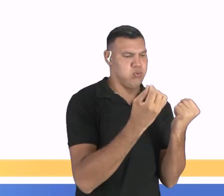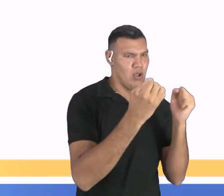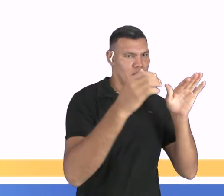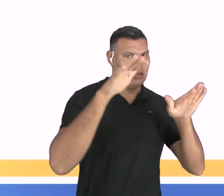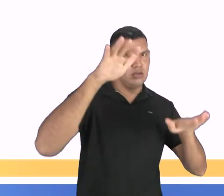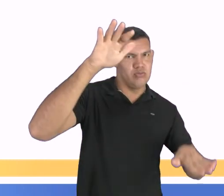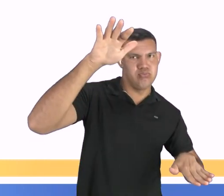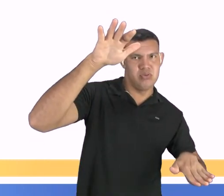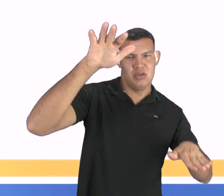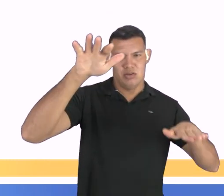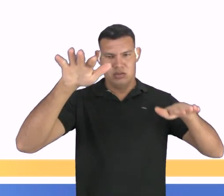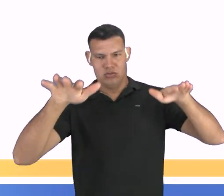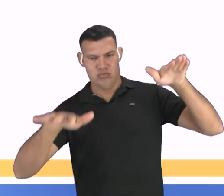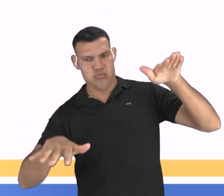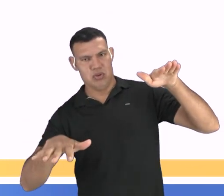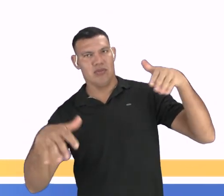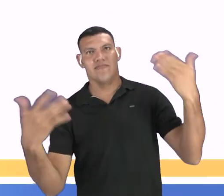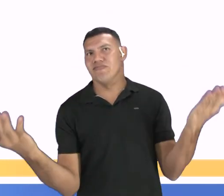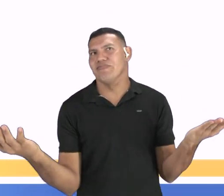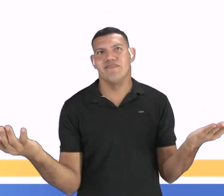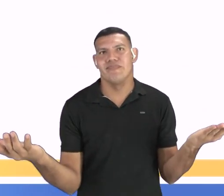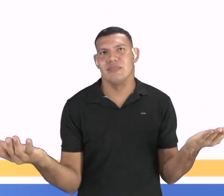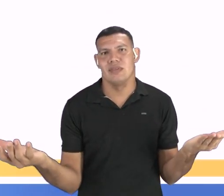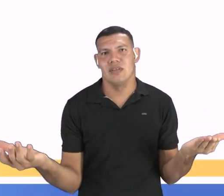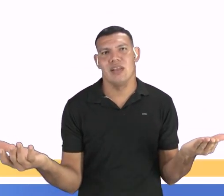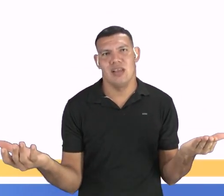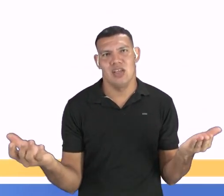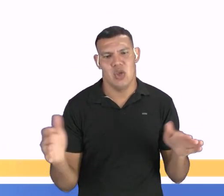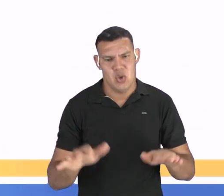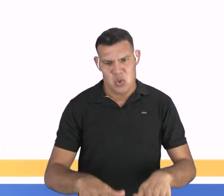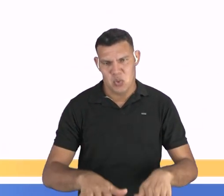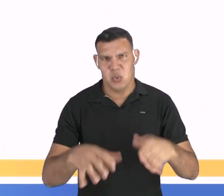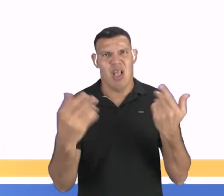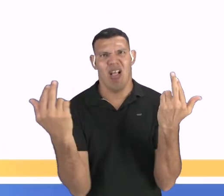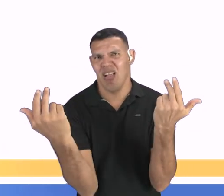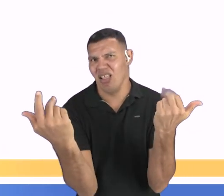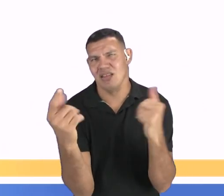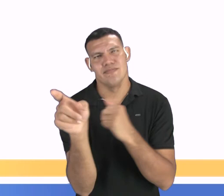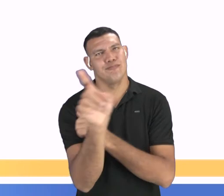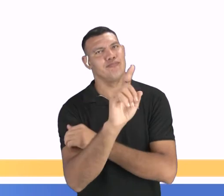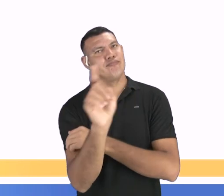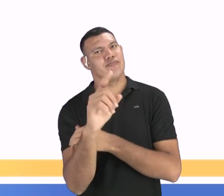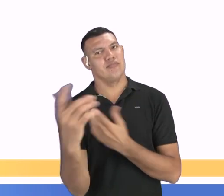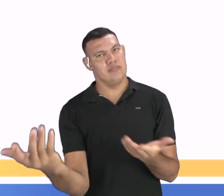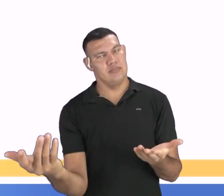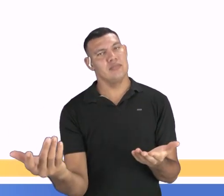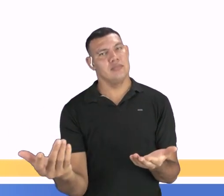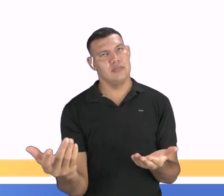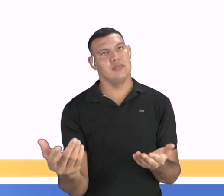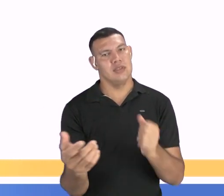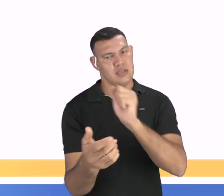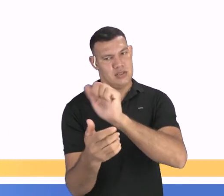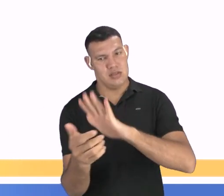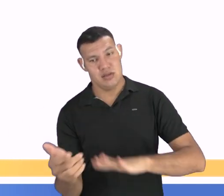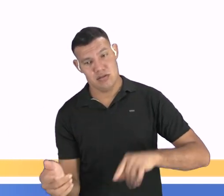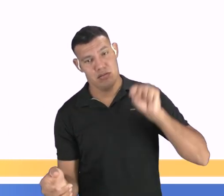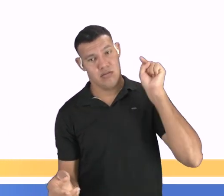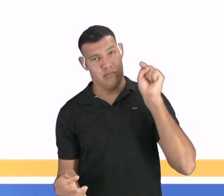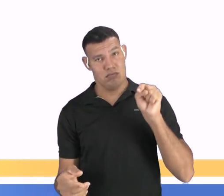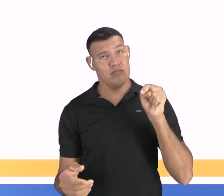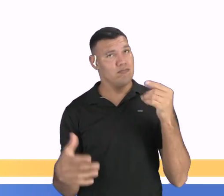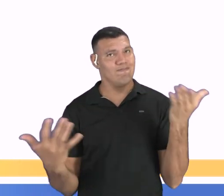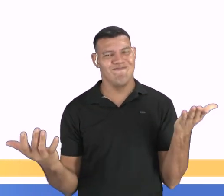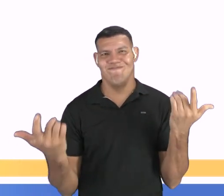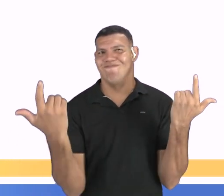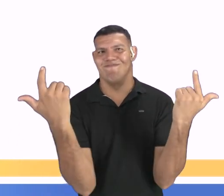o peso diminua, isso não quer dizer que seja na mesma proporção, né? Então, neste caso, são grandezas que